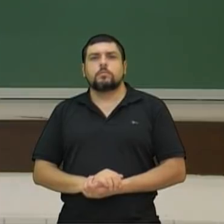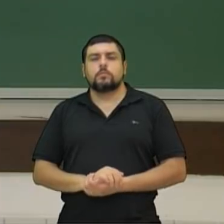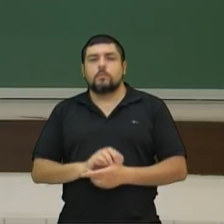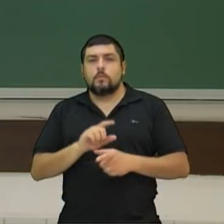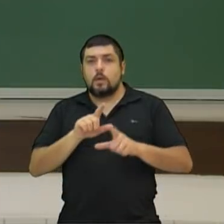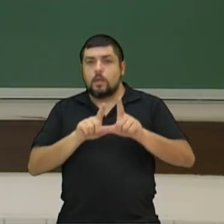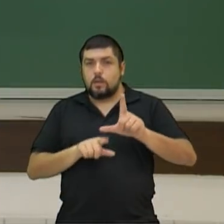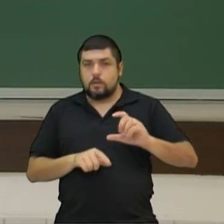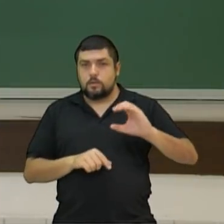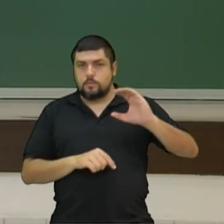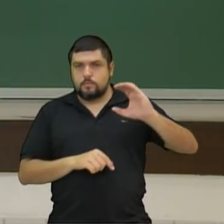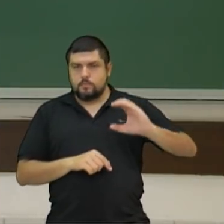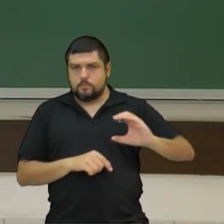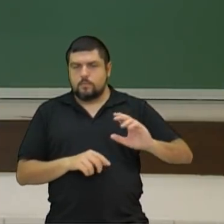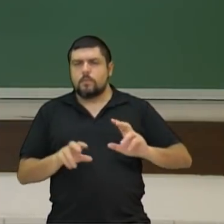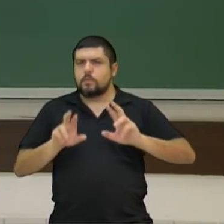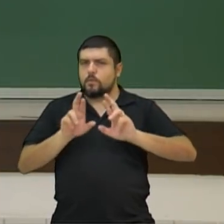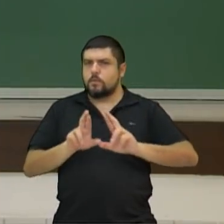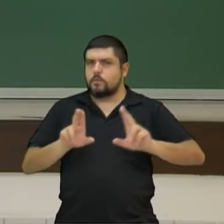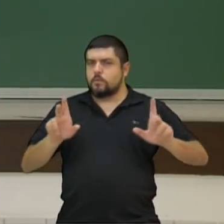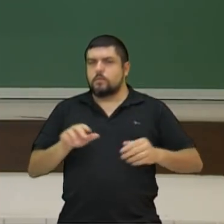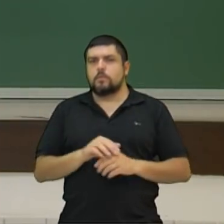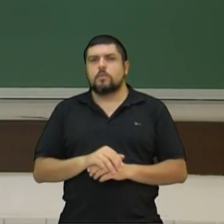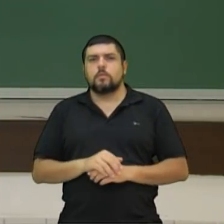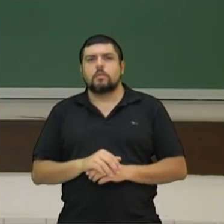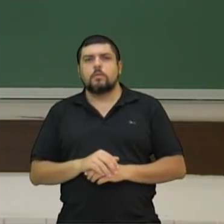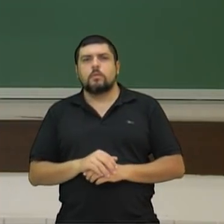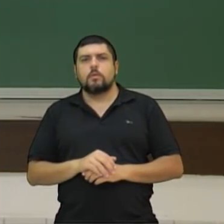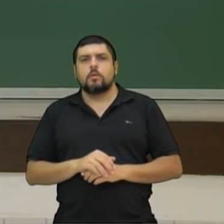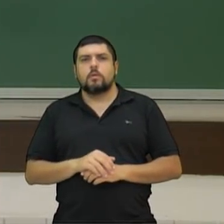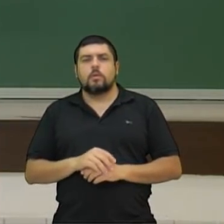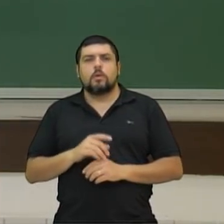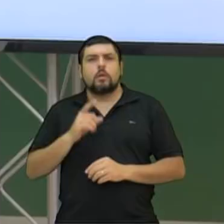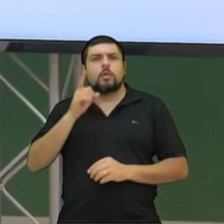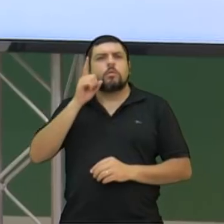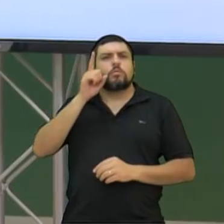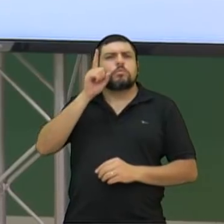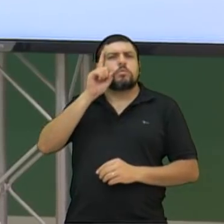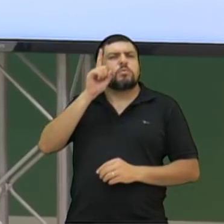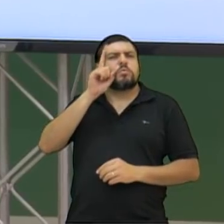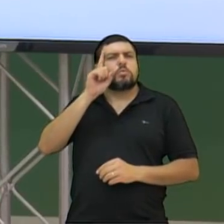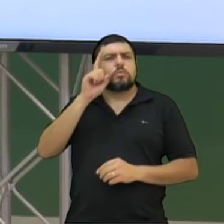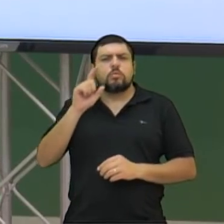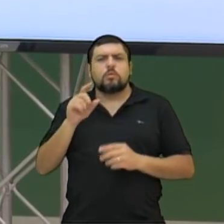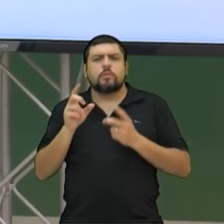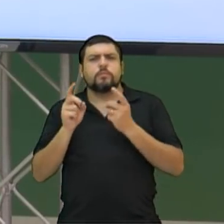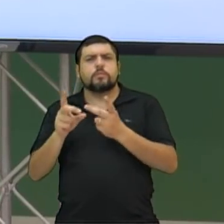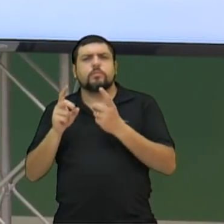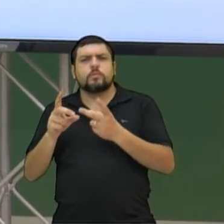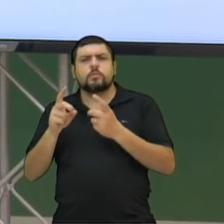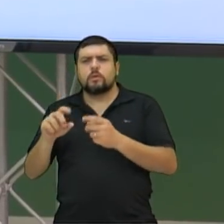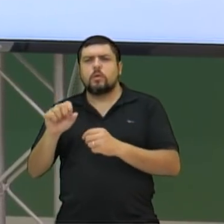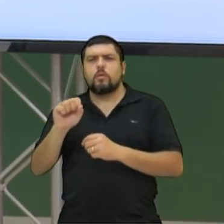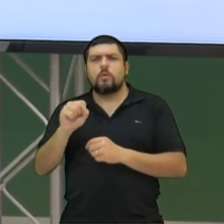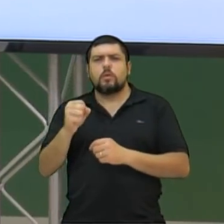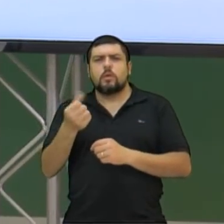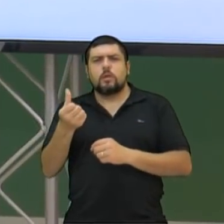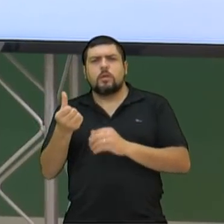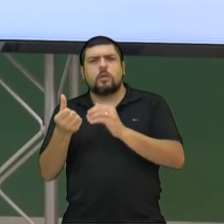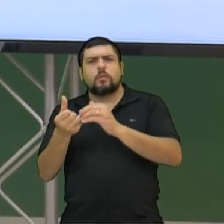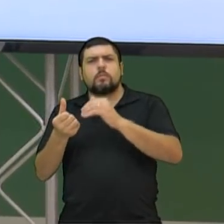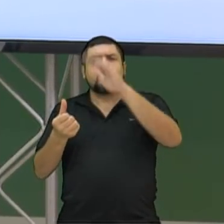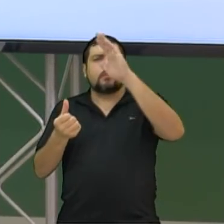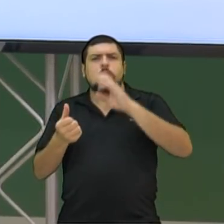C, a pergunta é diferente. Em quantos dias a quantidade foi maior ou igual a 86? Então, eu preciso dividir, eu